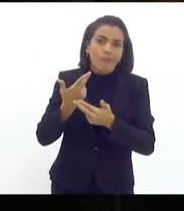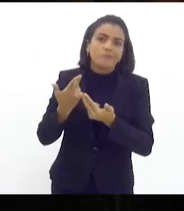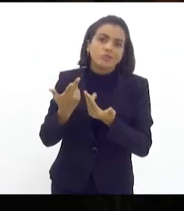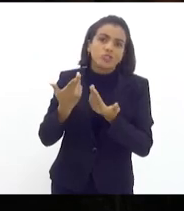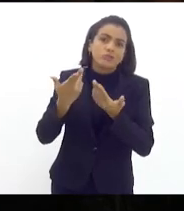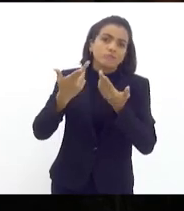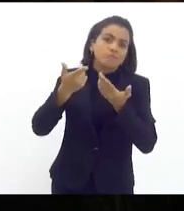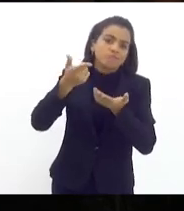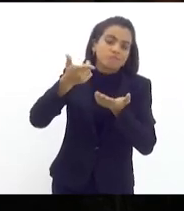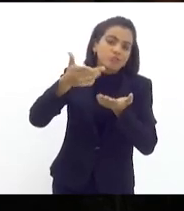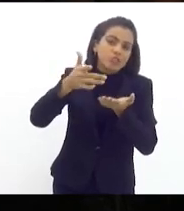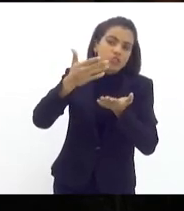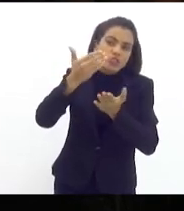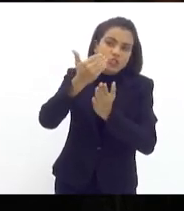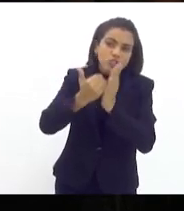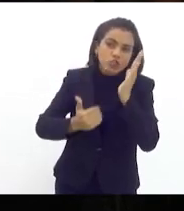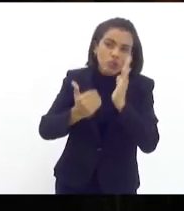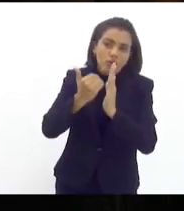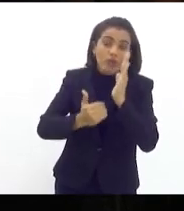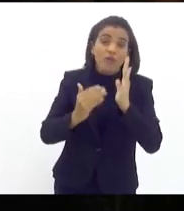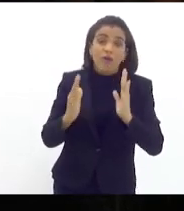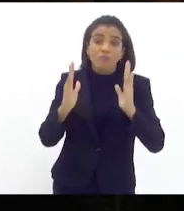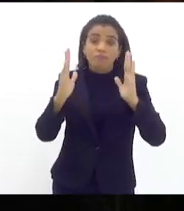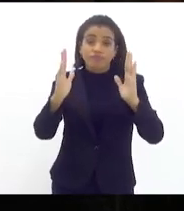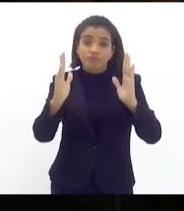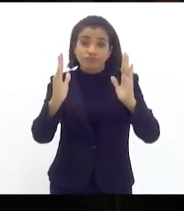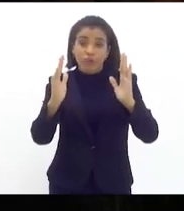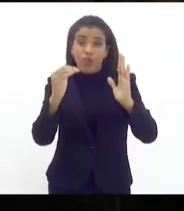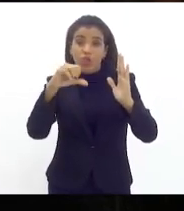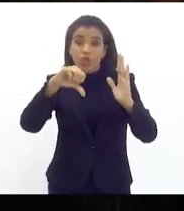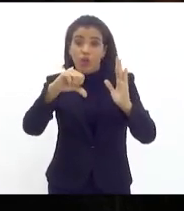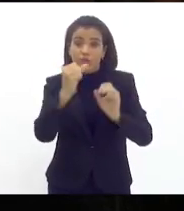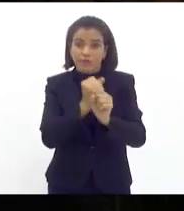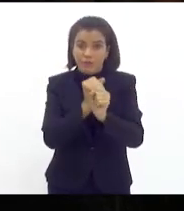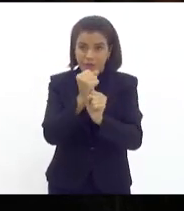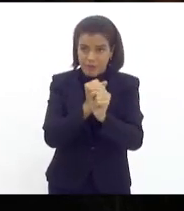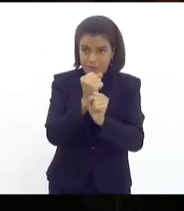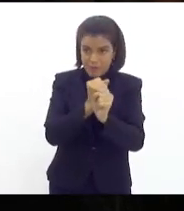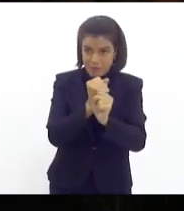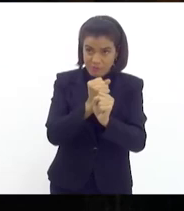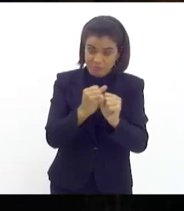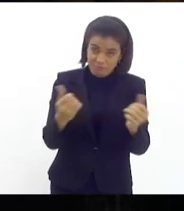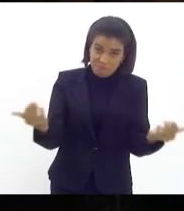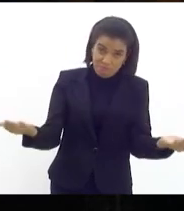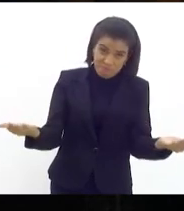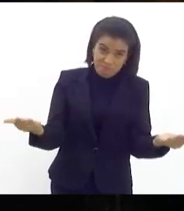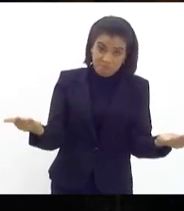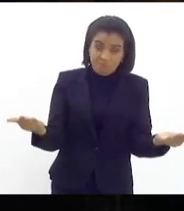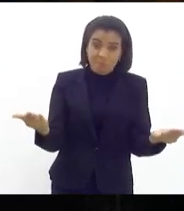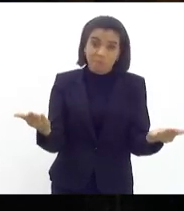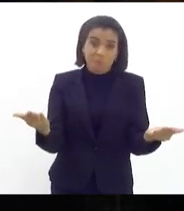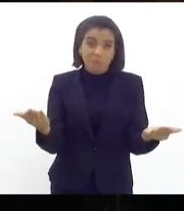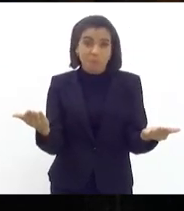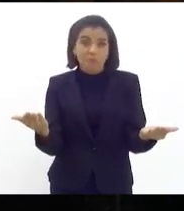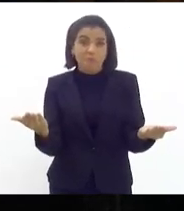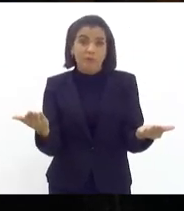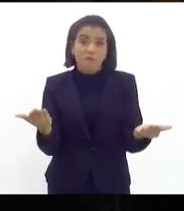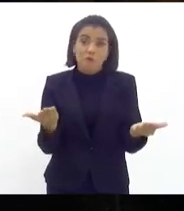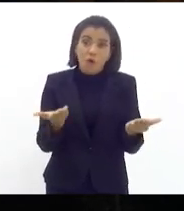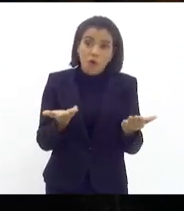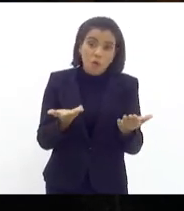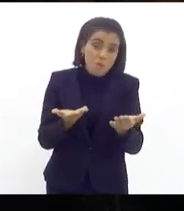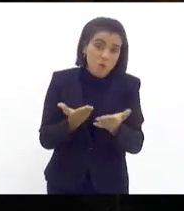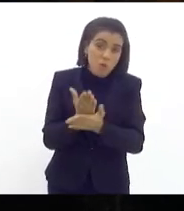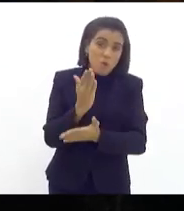durar 9 anos irá desde que foi promulgado de